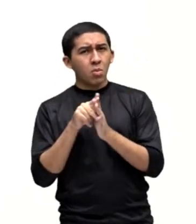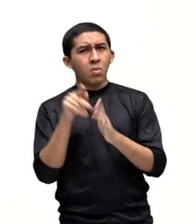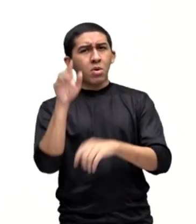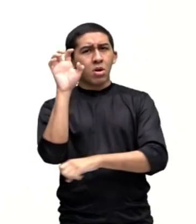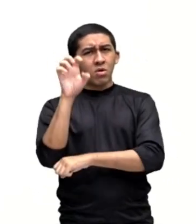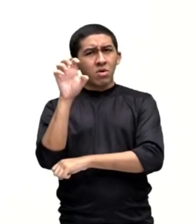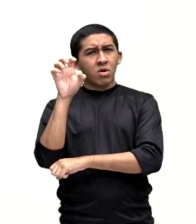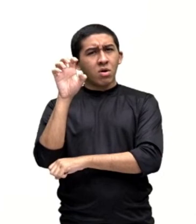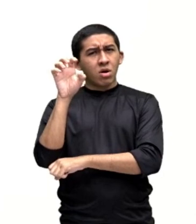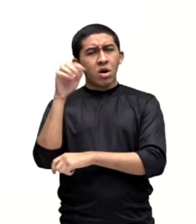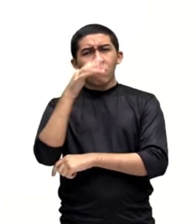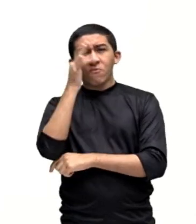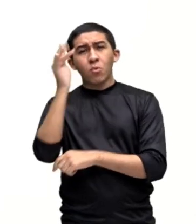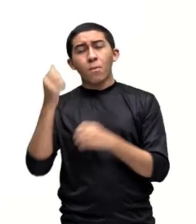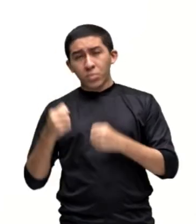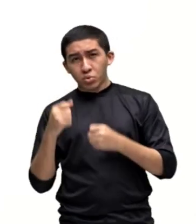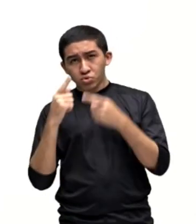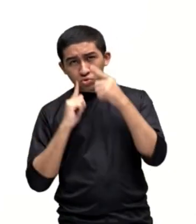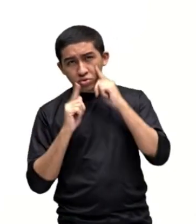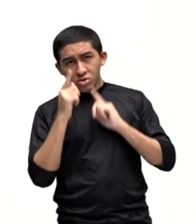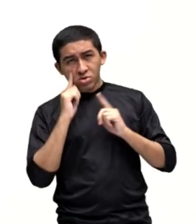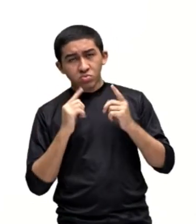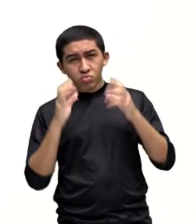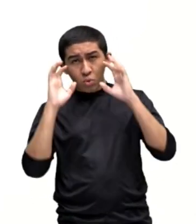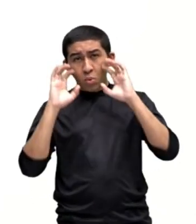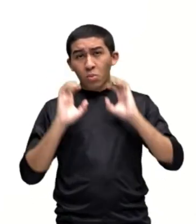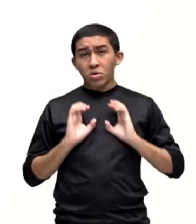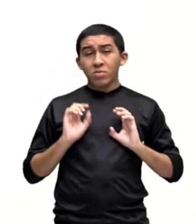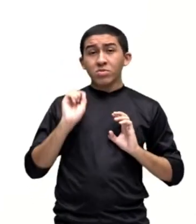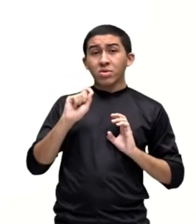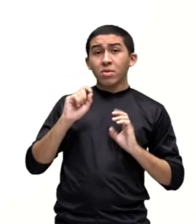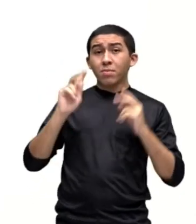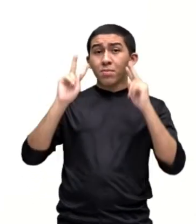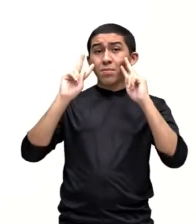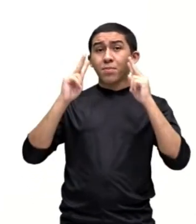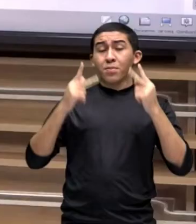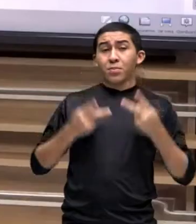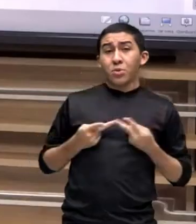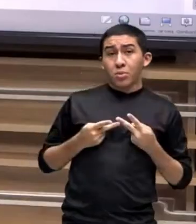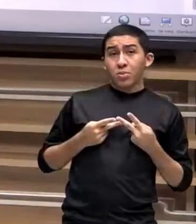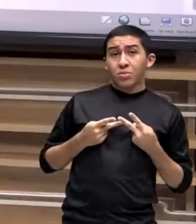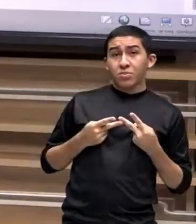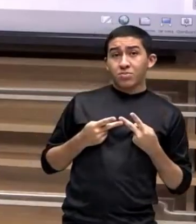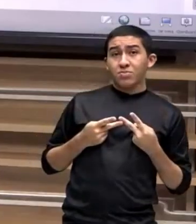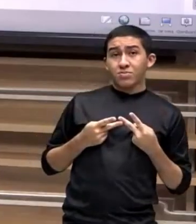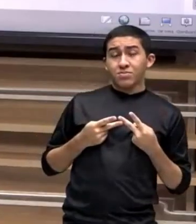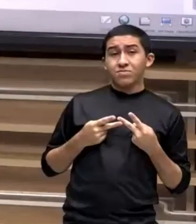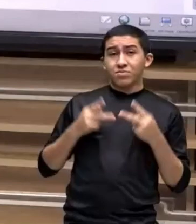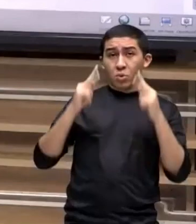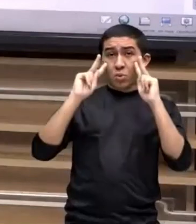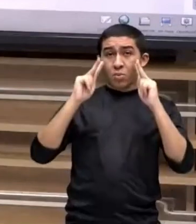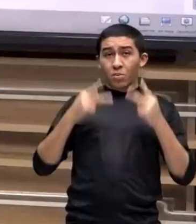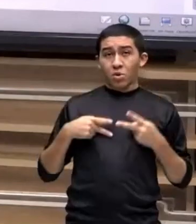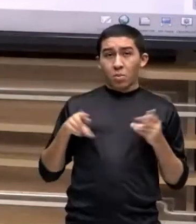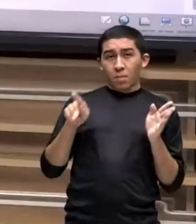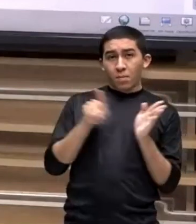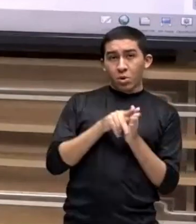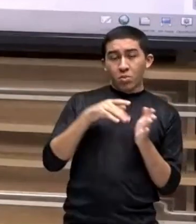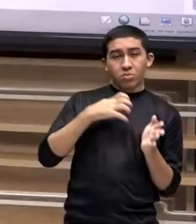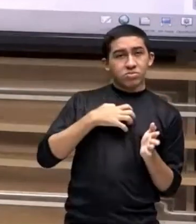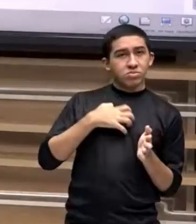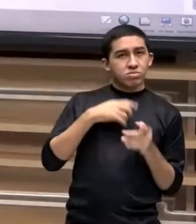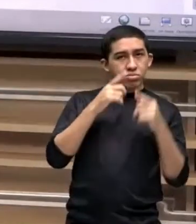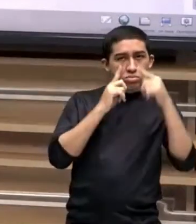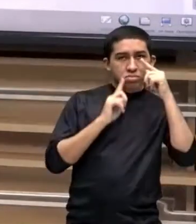Não, é uma ação, é um comportamento que é próprio dos seres humanos. Então, quando eu pego essa ação e atribuo a uma flor, a